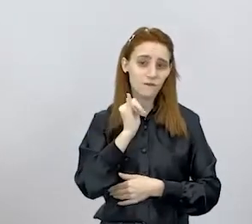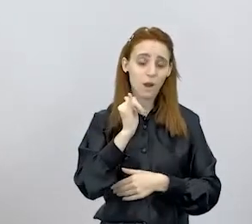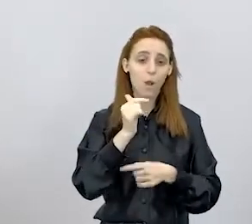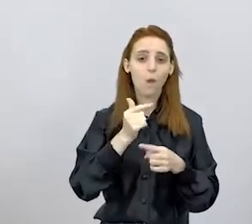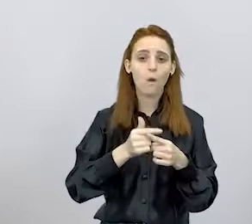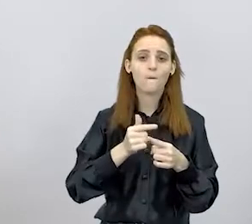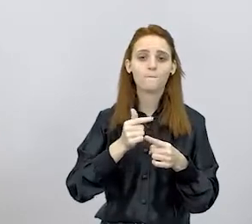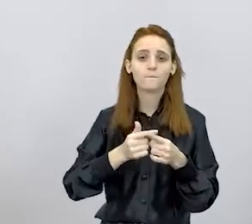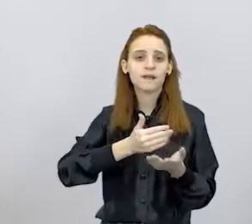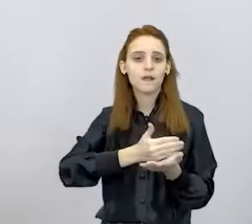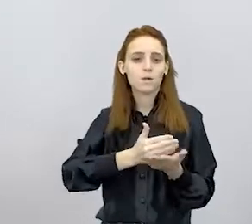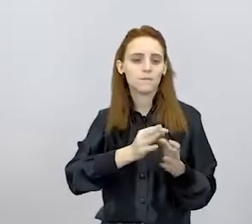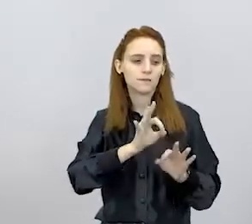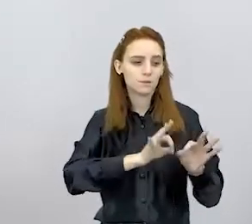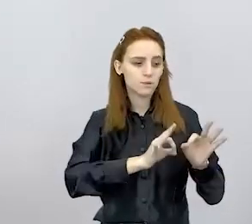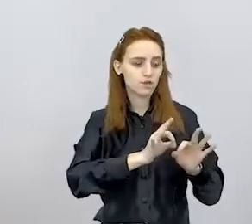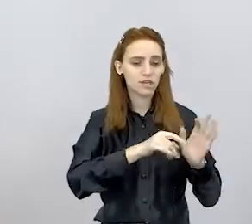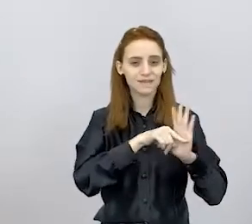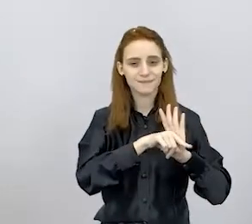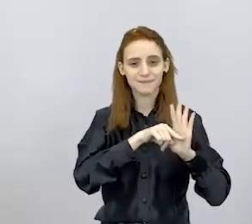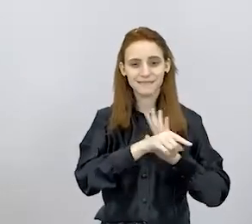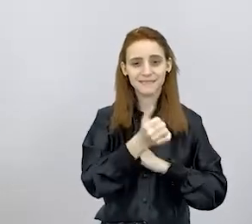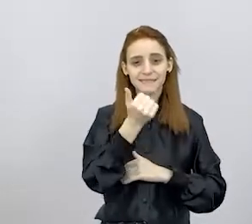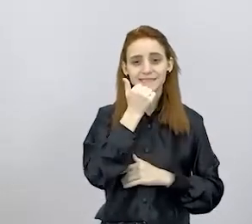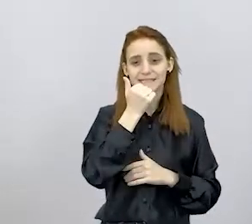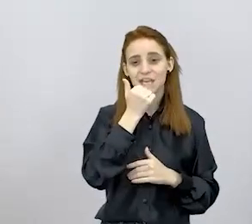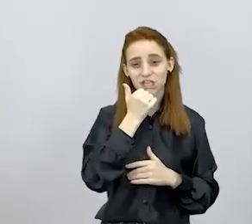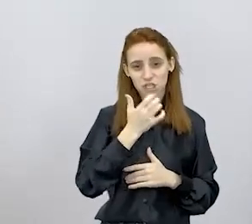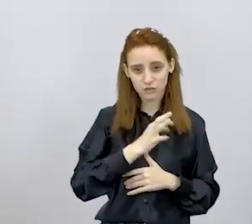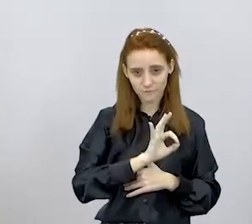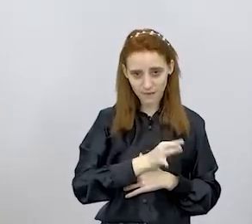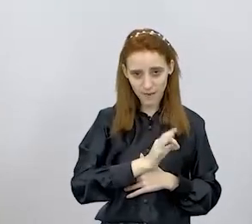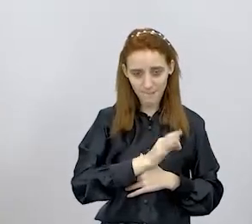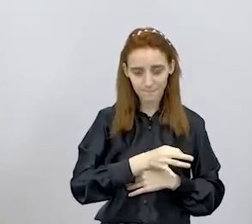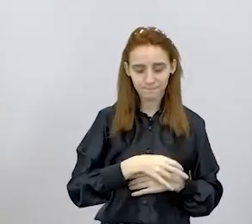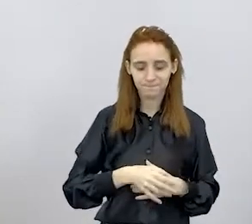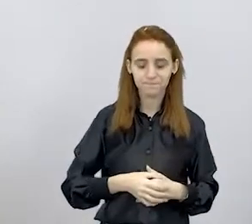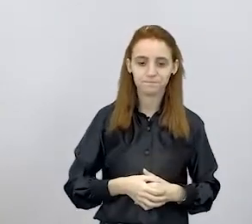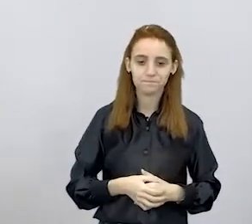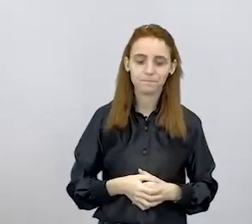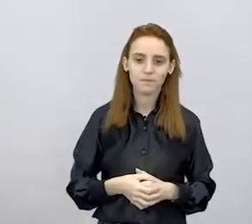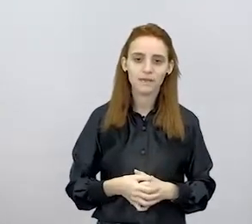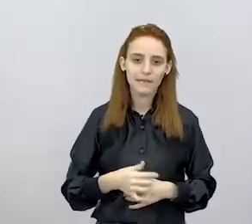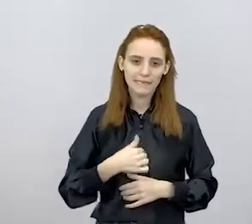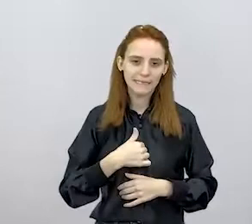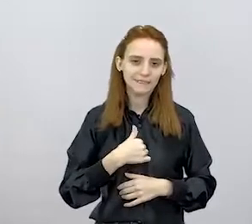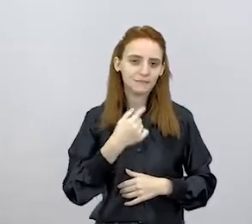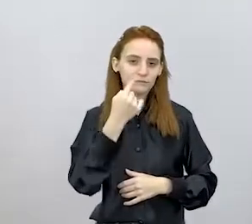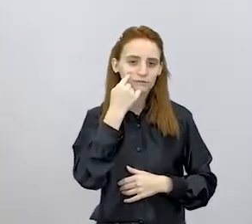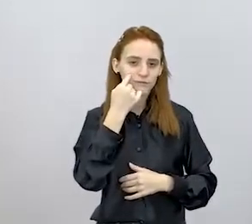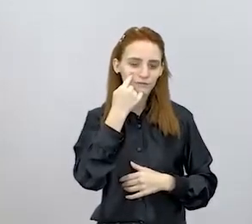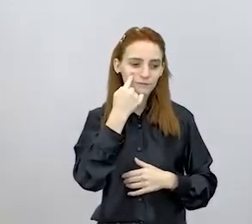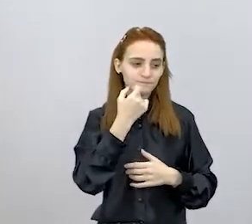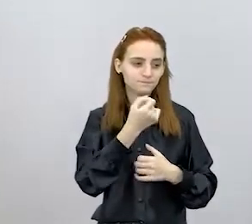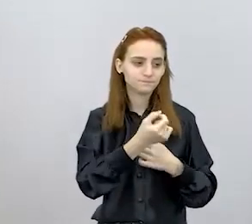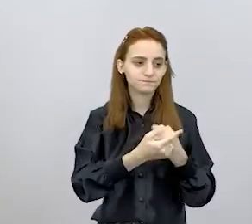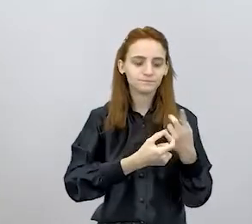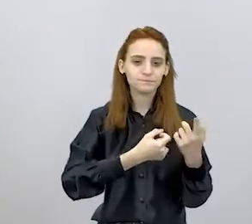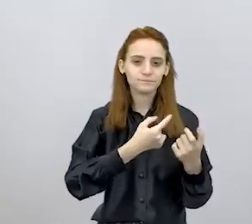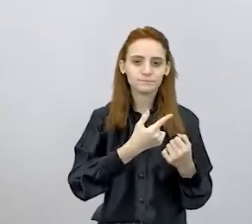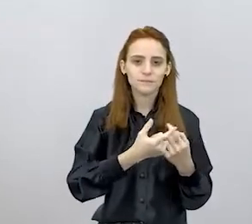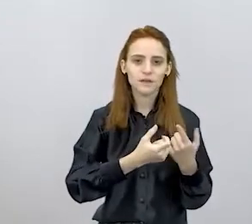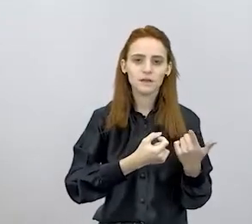com um processo de investigação científica, né? Com o nosso eixo estruturante era investigação científica. E eu, analisando os demais componentes,